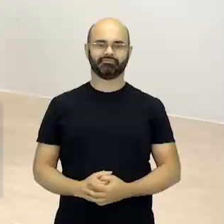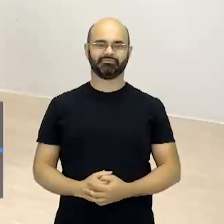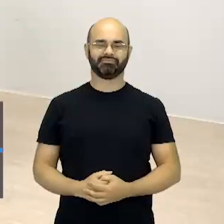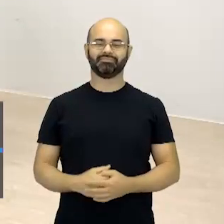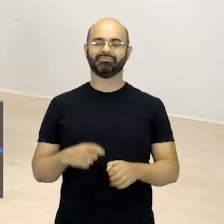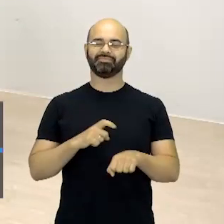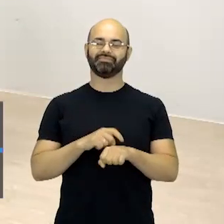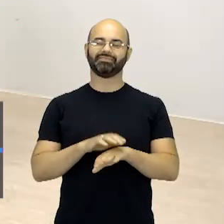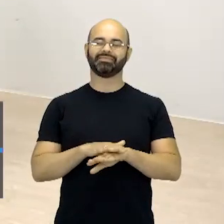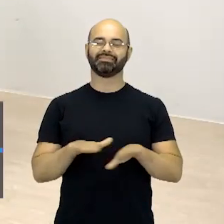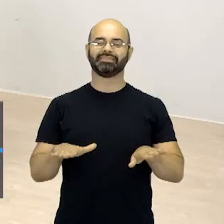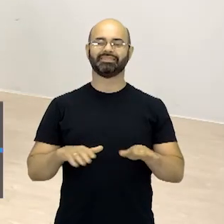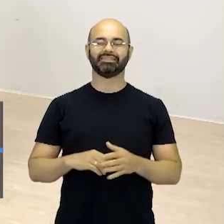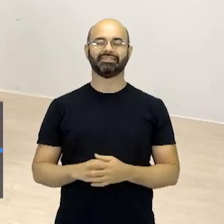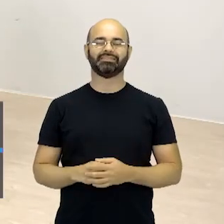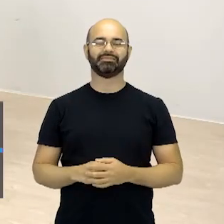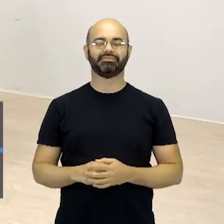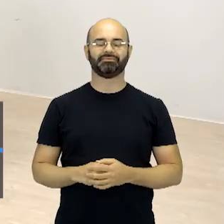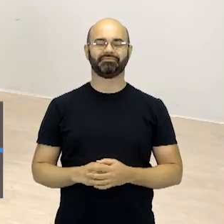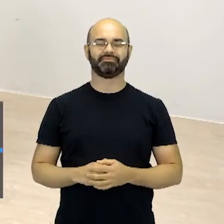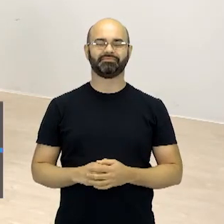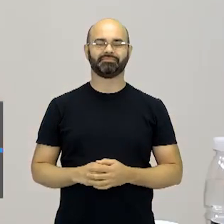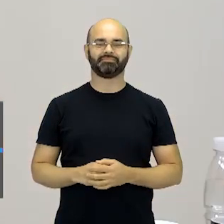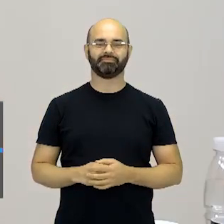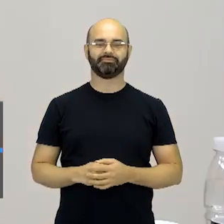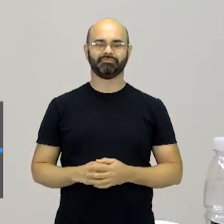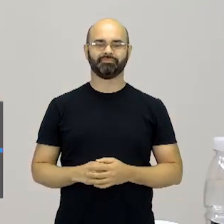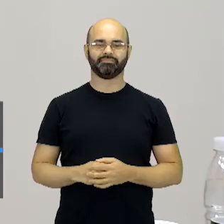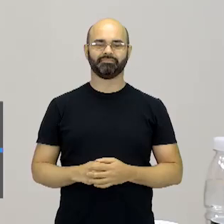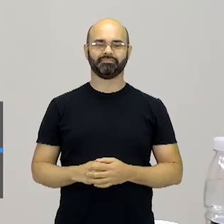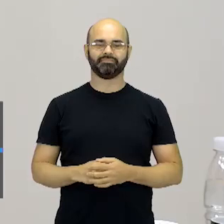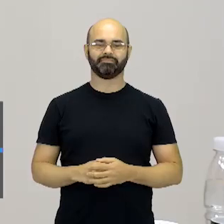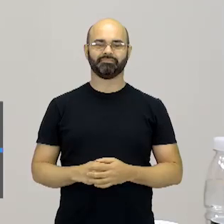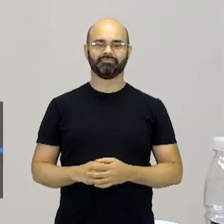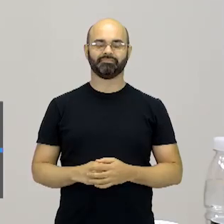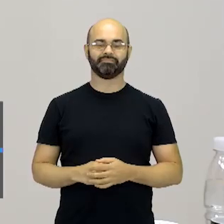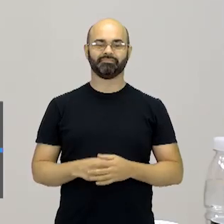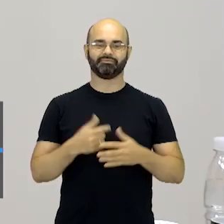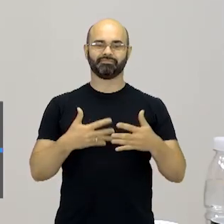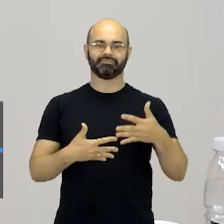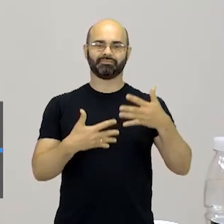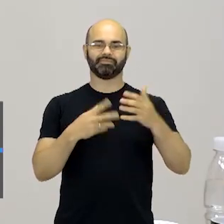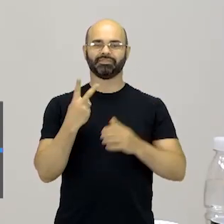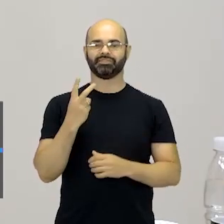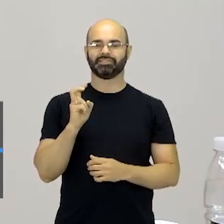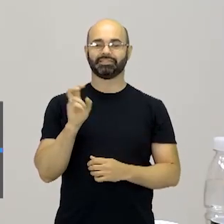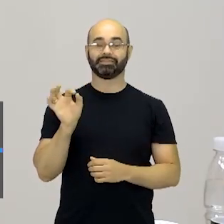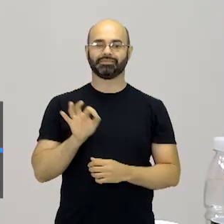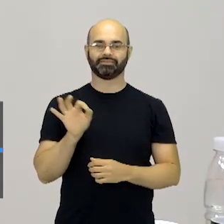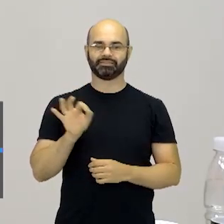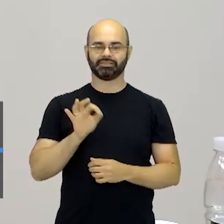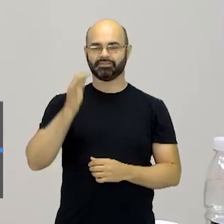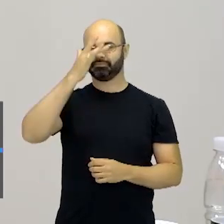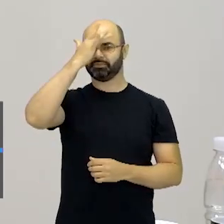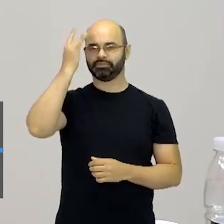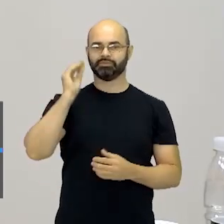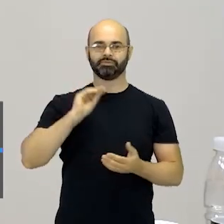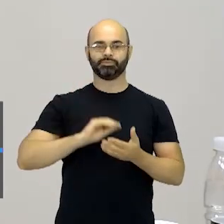Acabou o tempo. Acabou. Vamos lá. Voltamos. Ixi. Vamos lá. 25% das pessoas colocaram